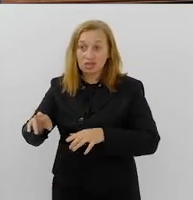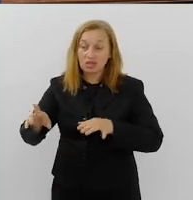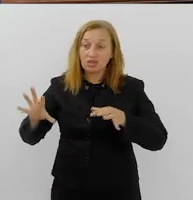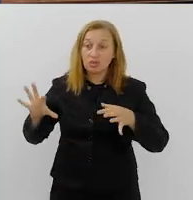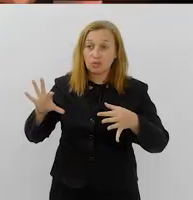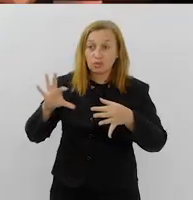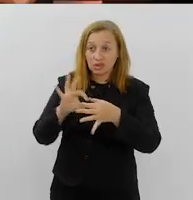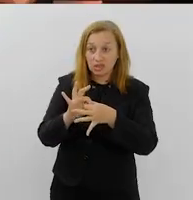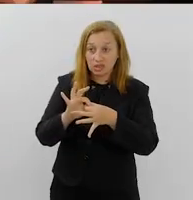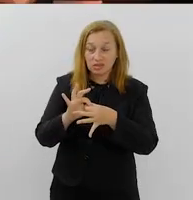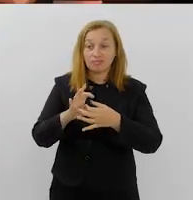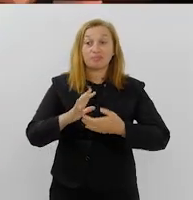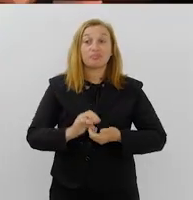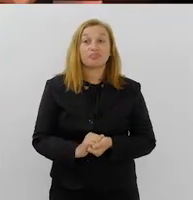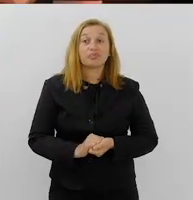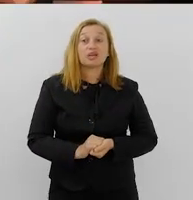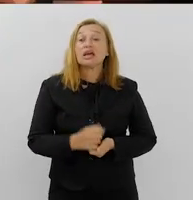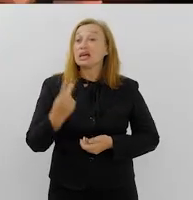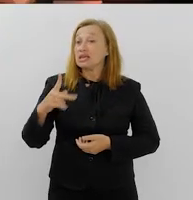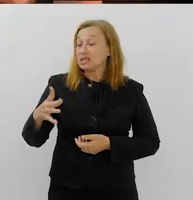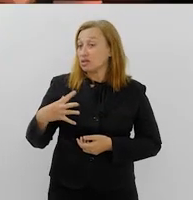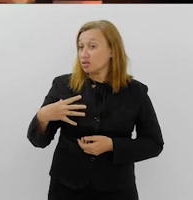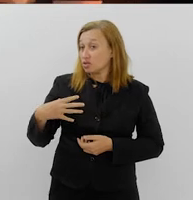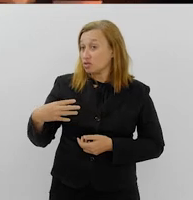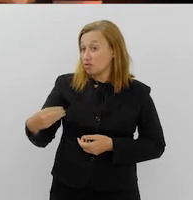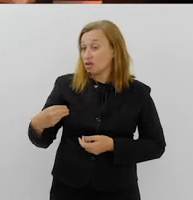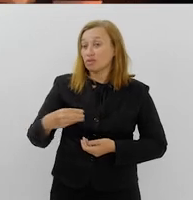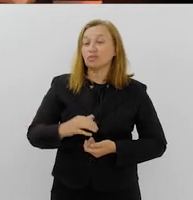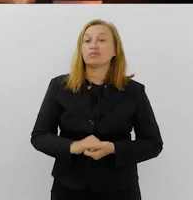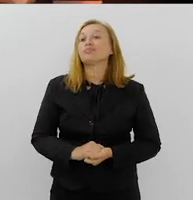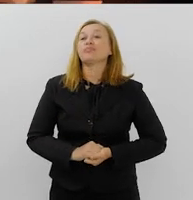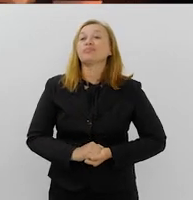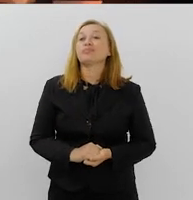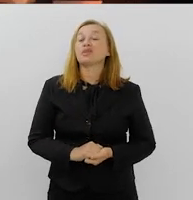religiosidade, a atenção do Muda, dos seus filhos?